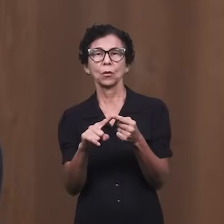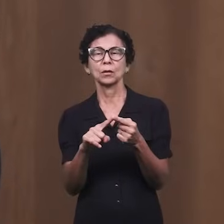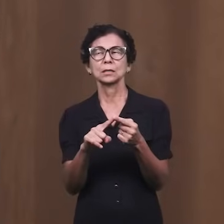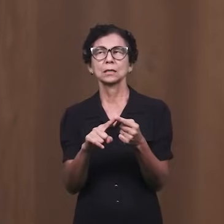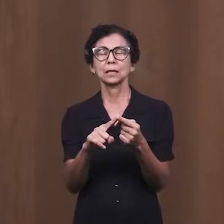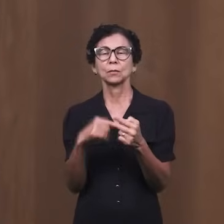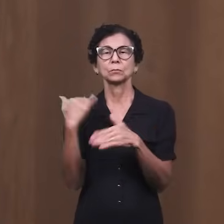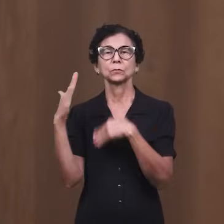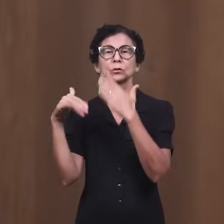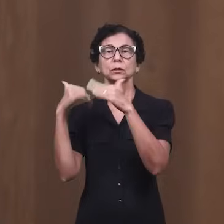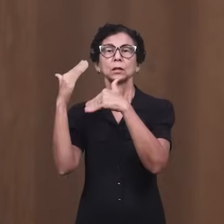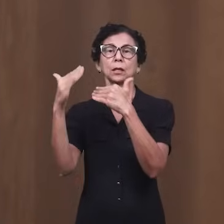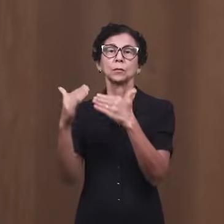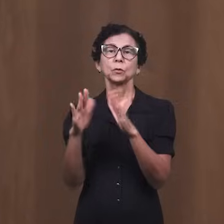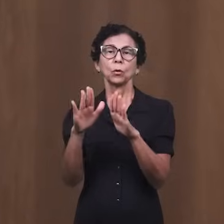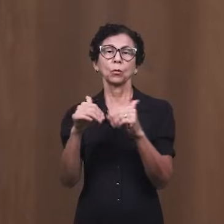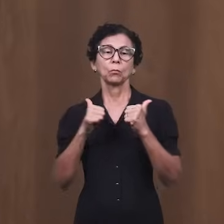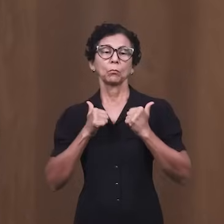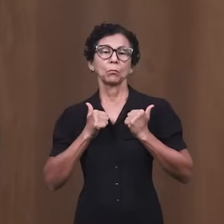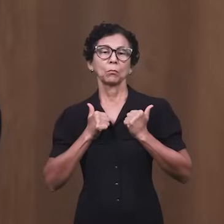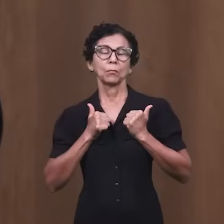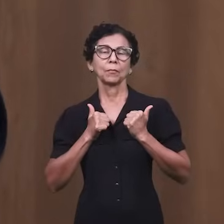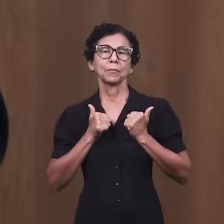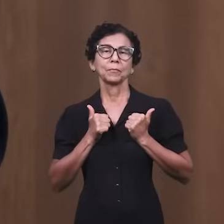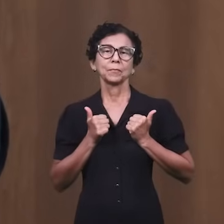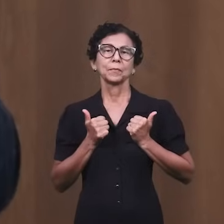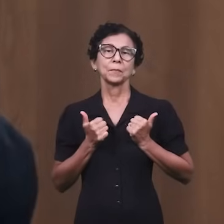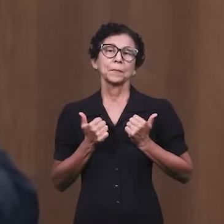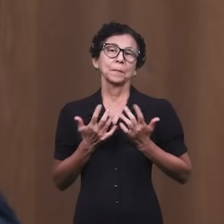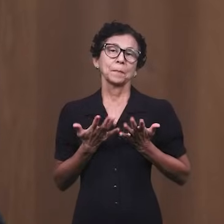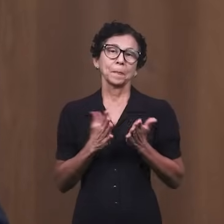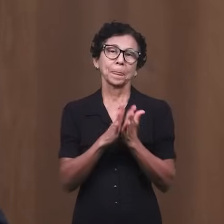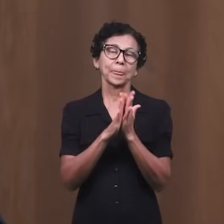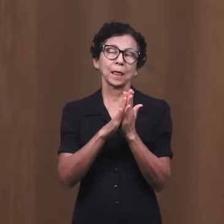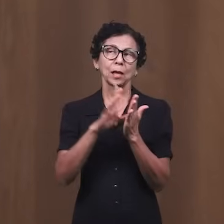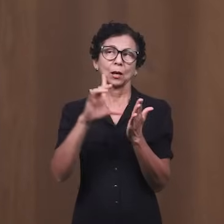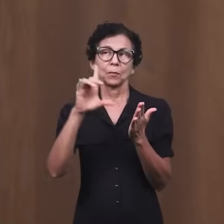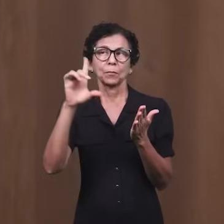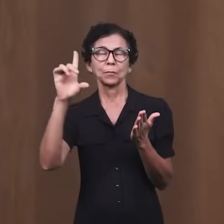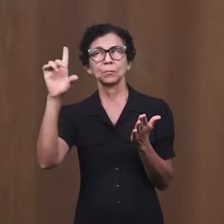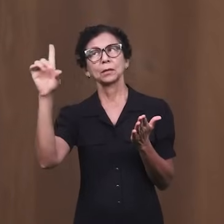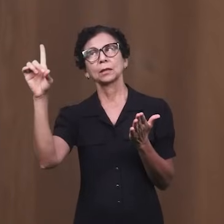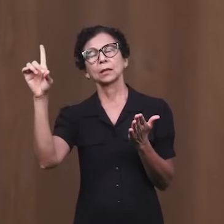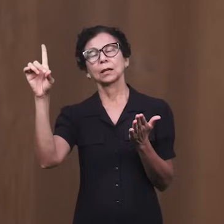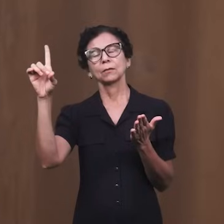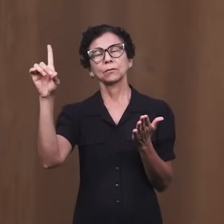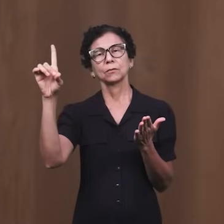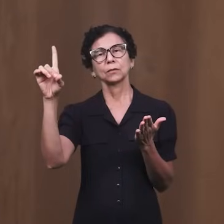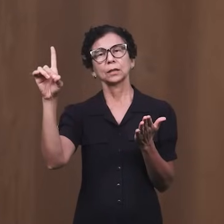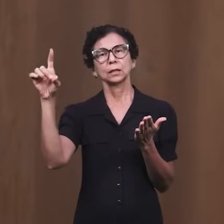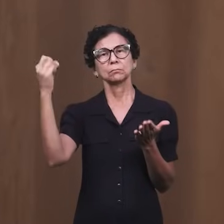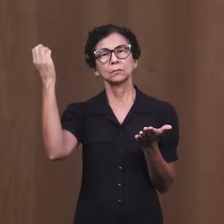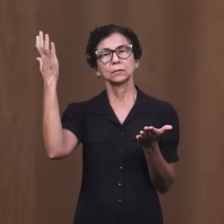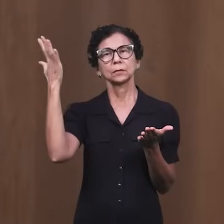um posicionamento que é dinâmico então a palavra da vida ela ela é muito eficaz em em nos